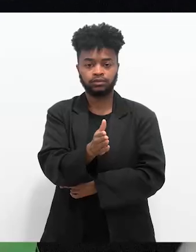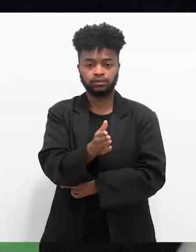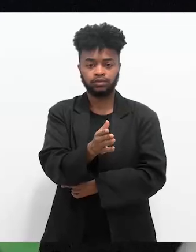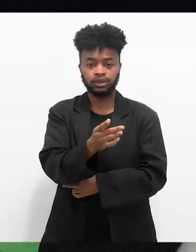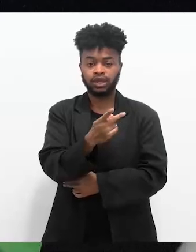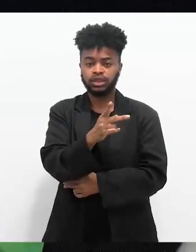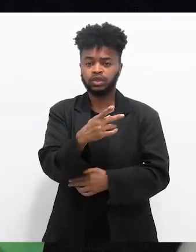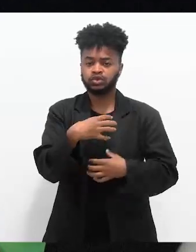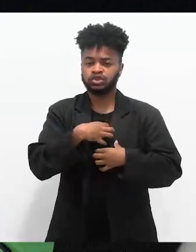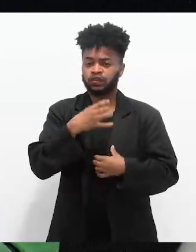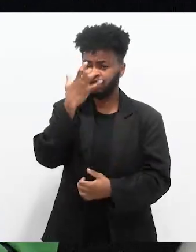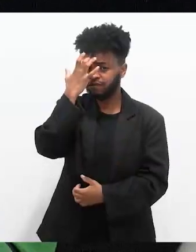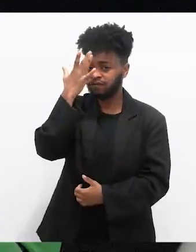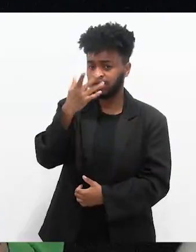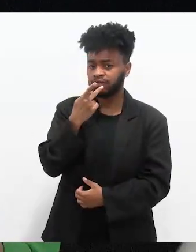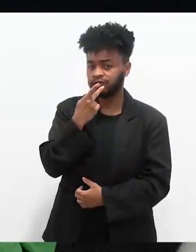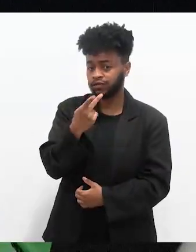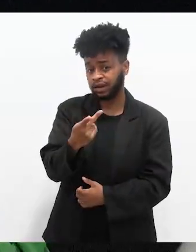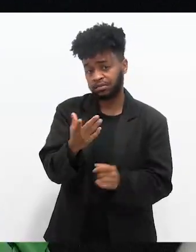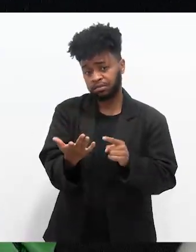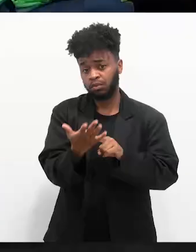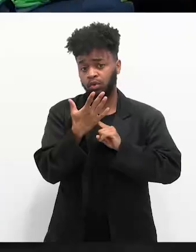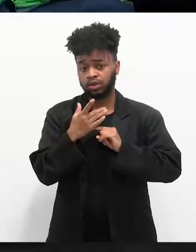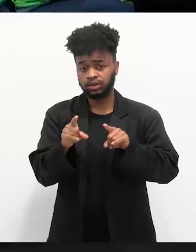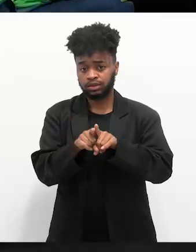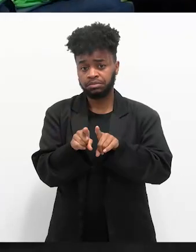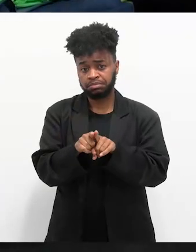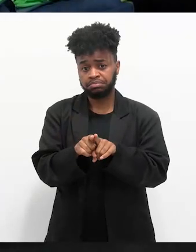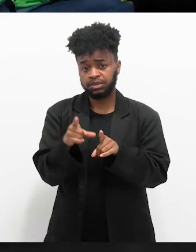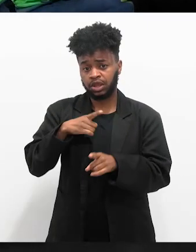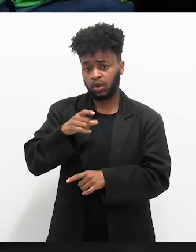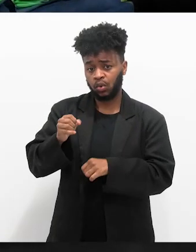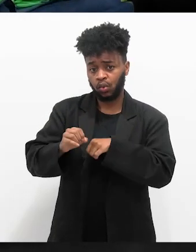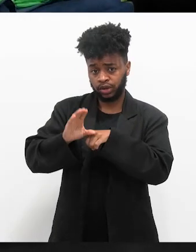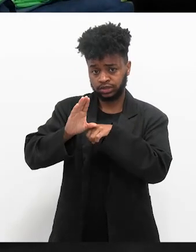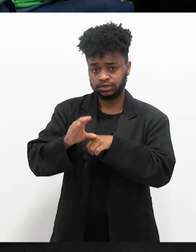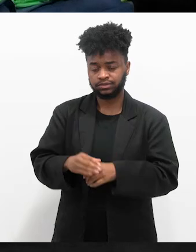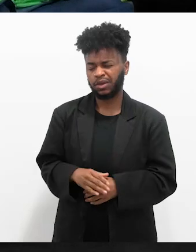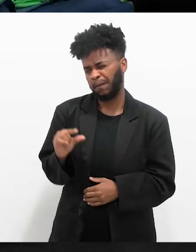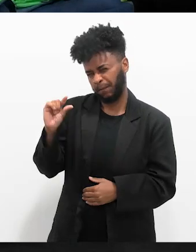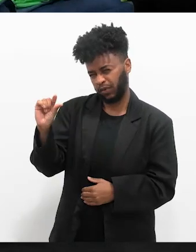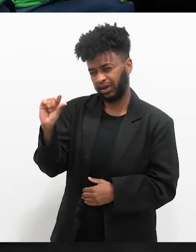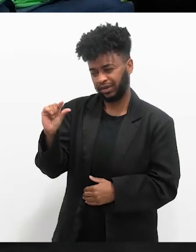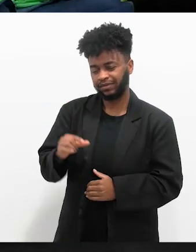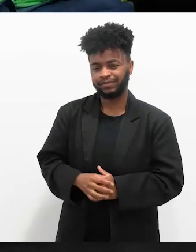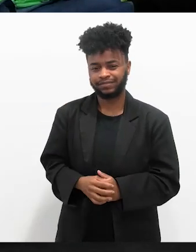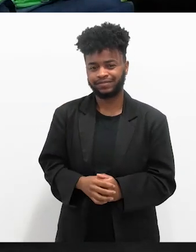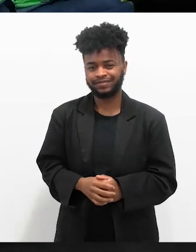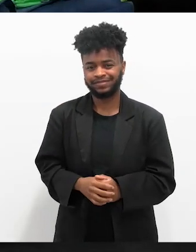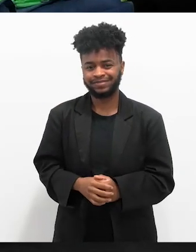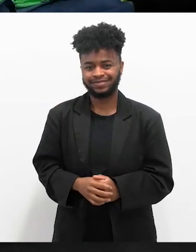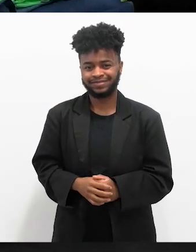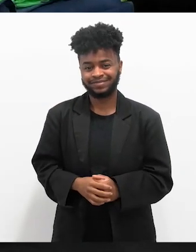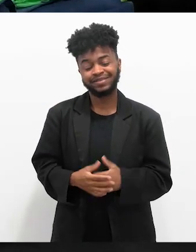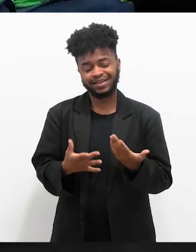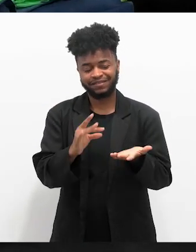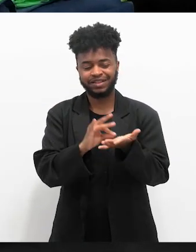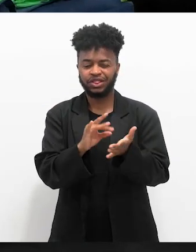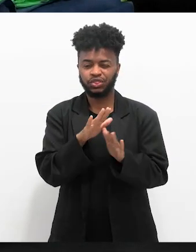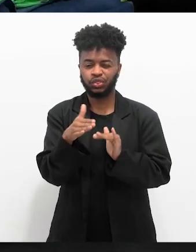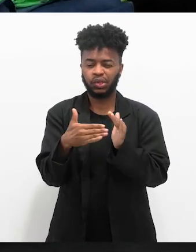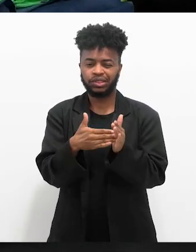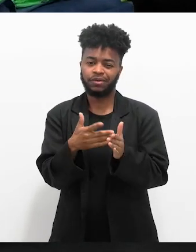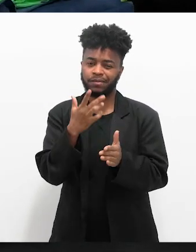tão fácil de falar está mostrando para a gente que você tem total conhecimento. Um pouquinho. Então vamos lá. Total diz que não é